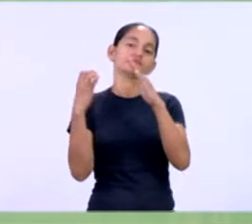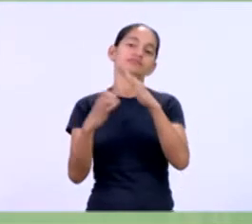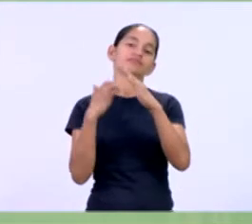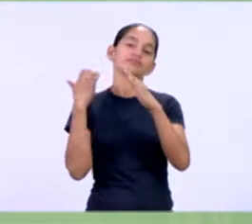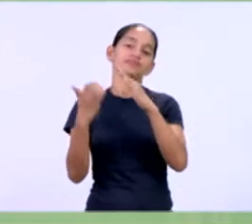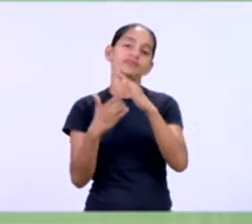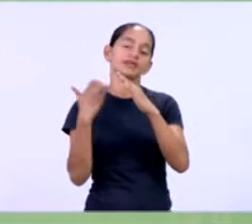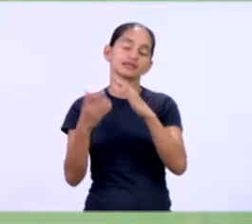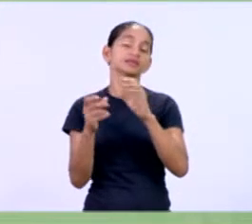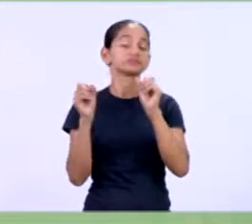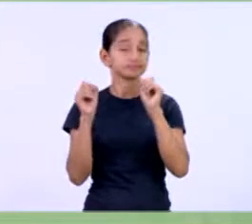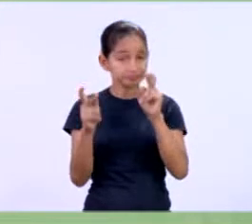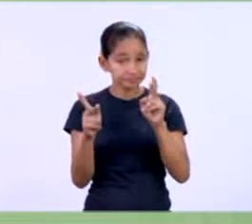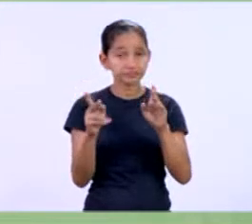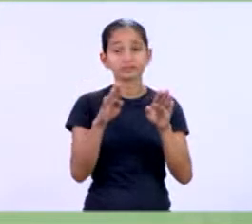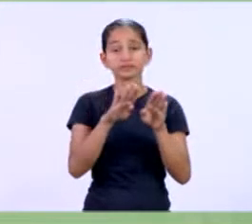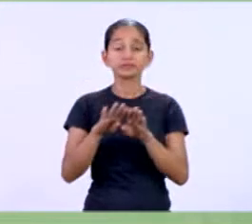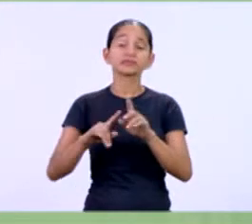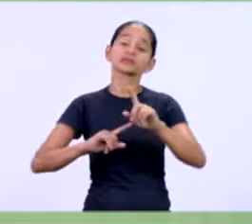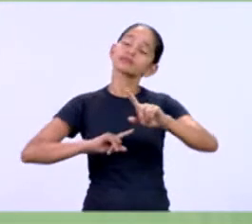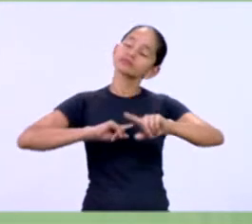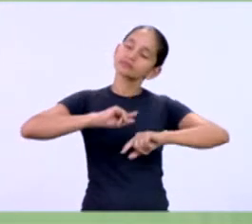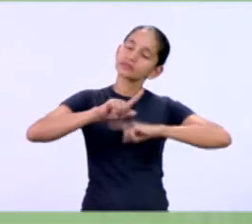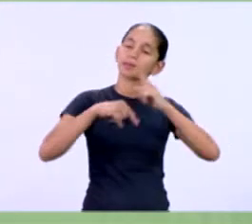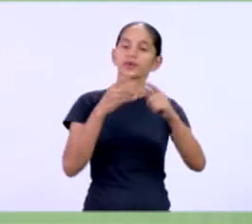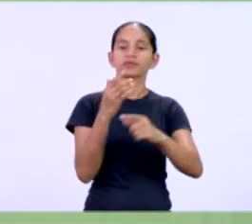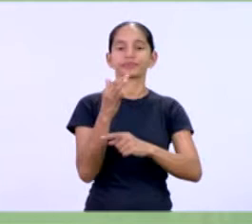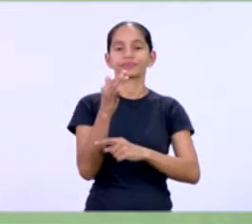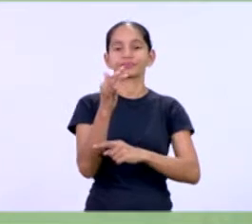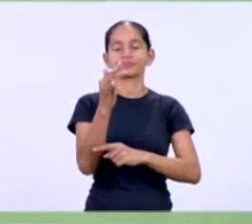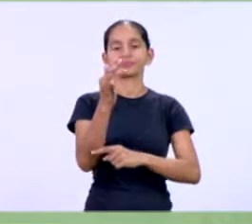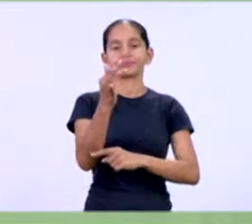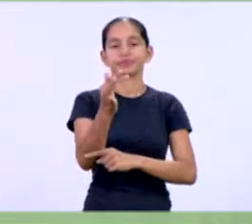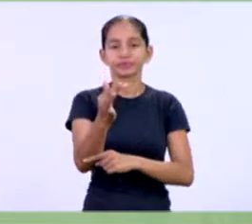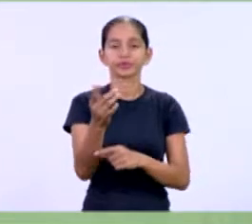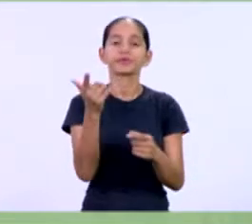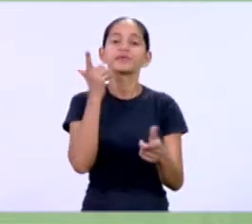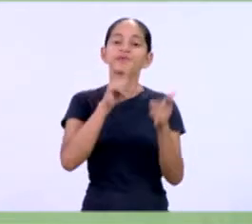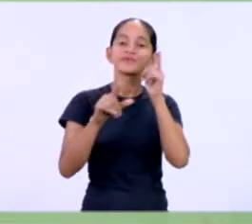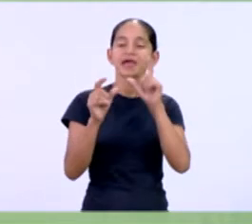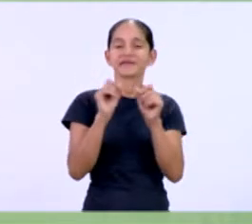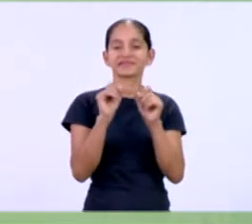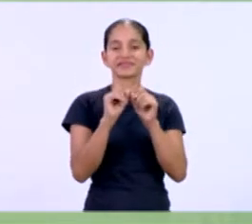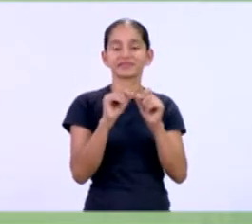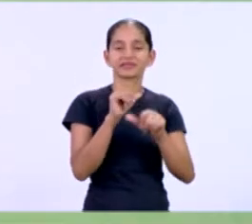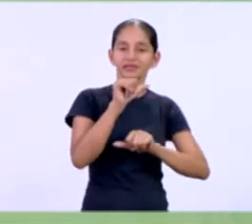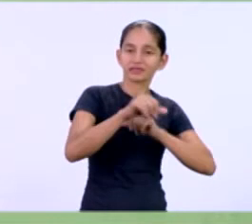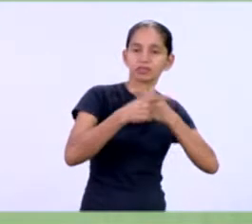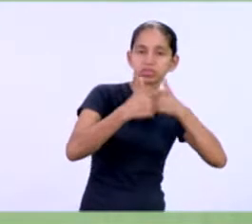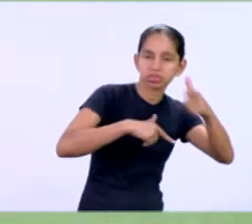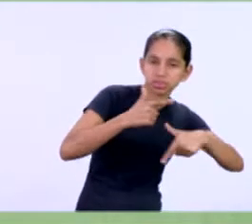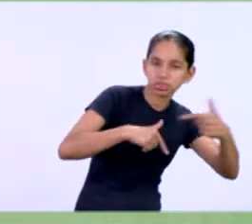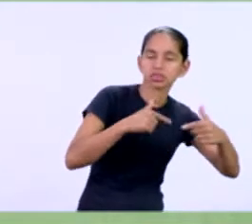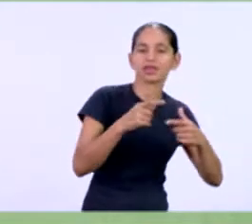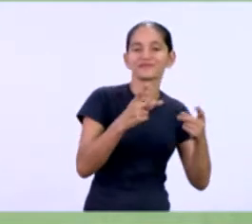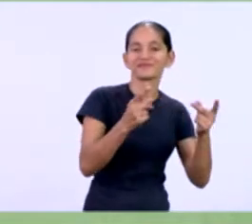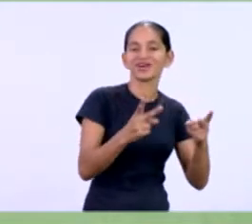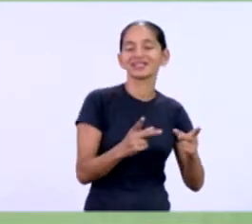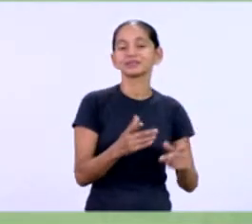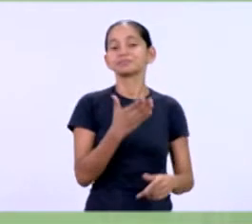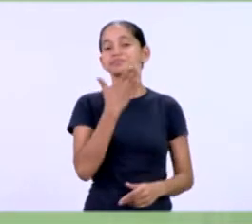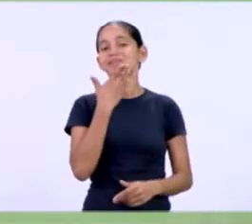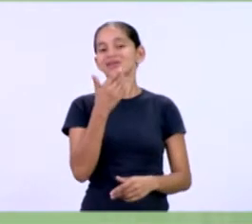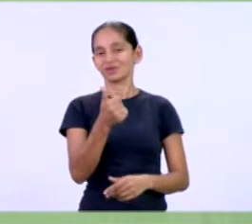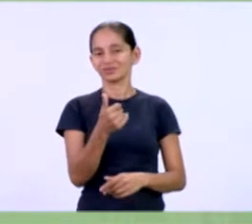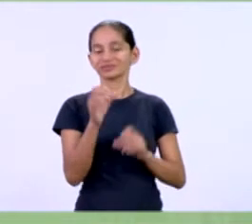de produção. Ou seja, custos fixos com o capital fixo chama